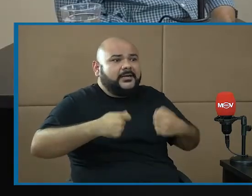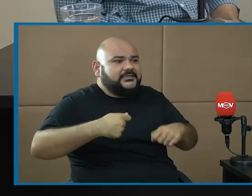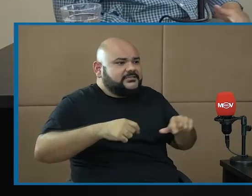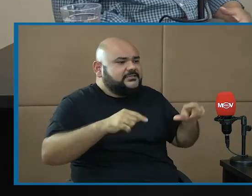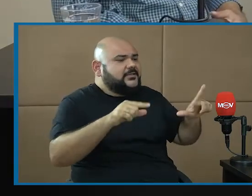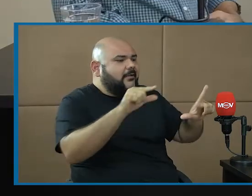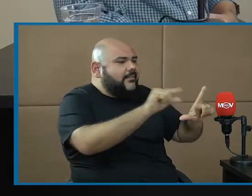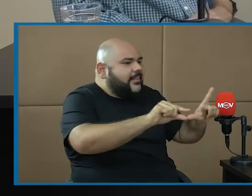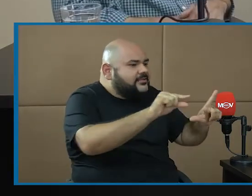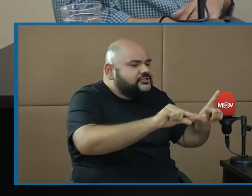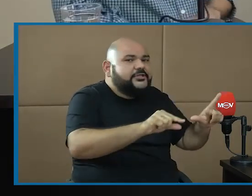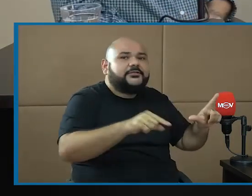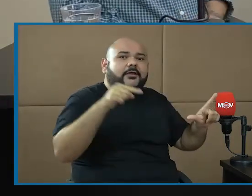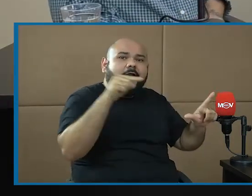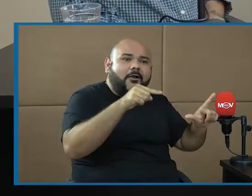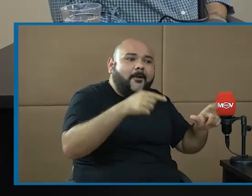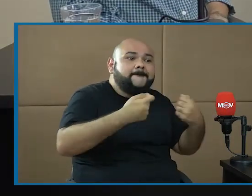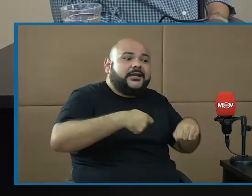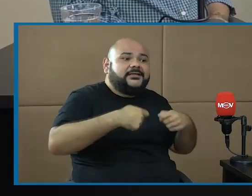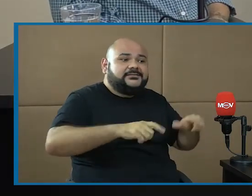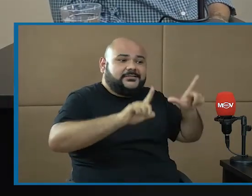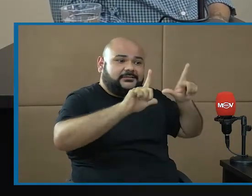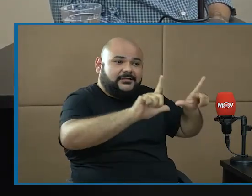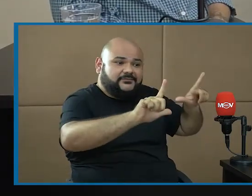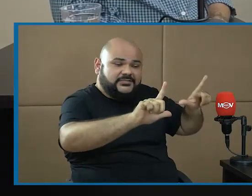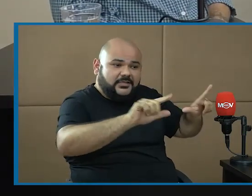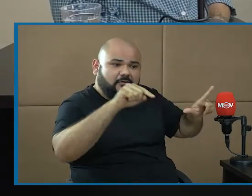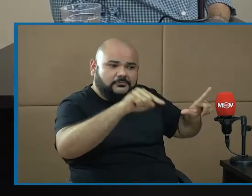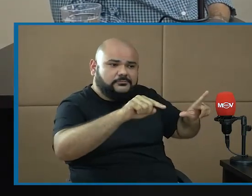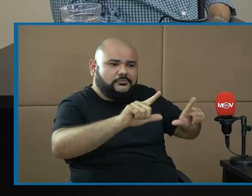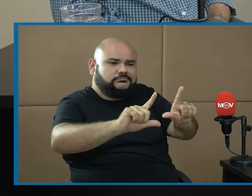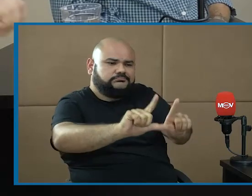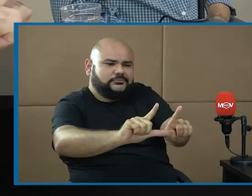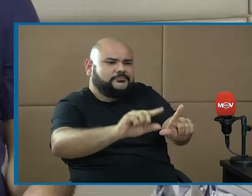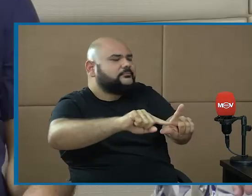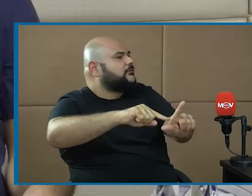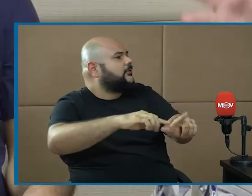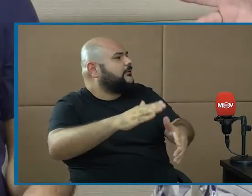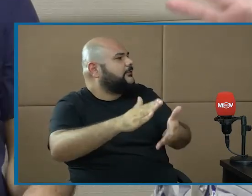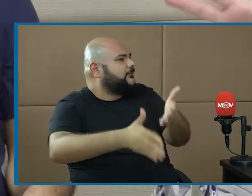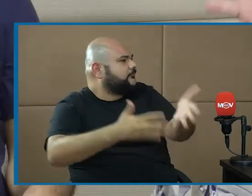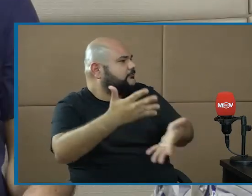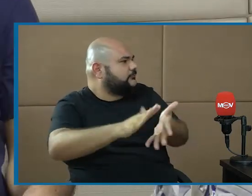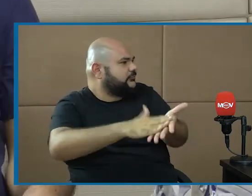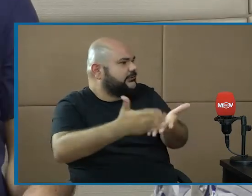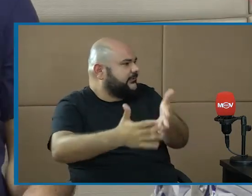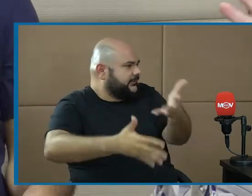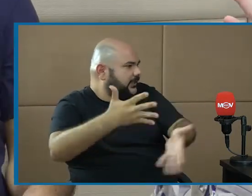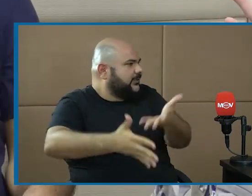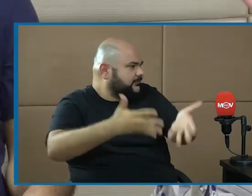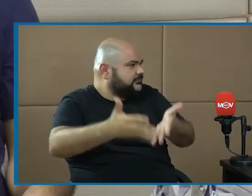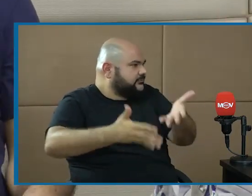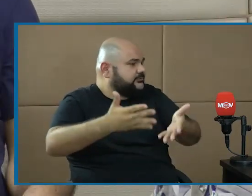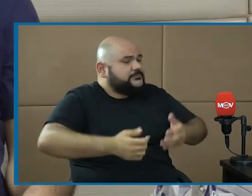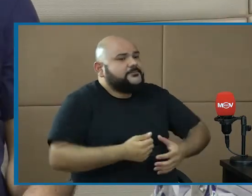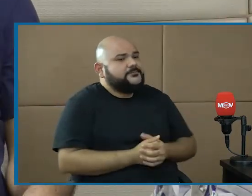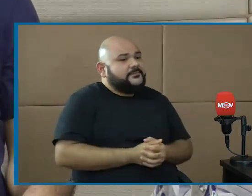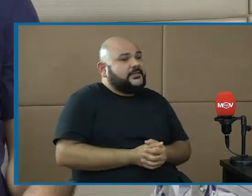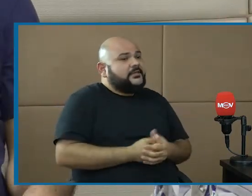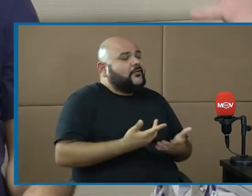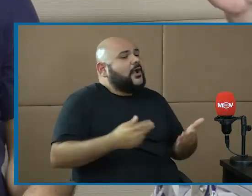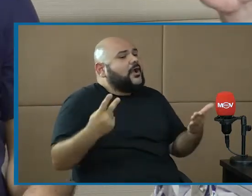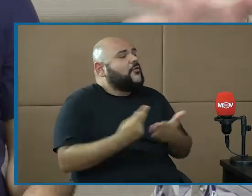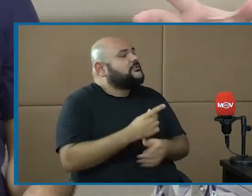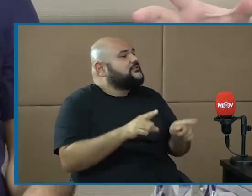olha, intérprete, cadê? Entendeu? Recentemente tivemos a imagem, virou até meme, né? Um político muito famoso no